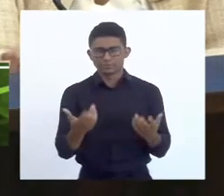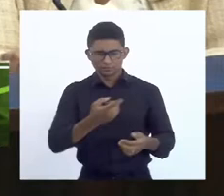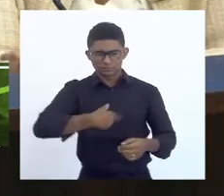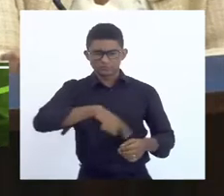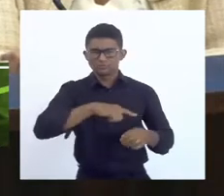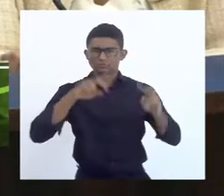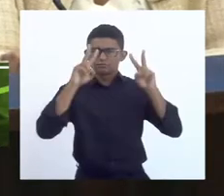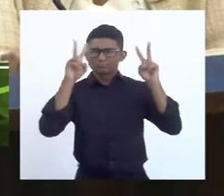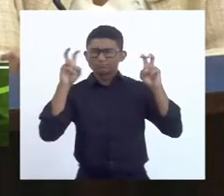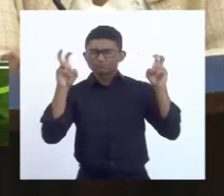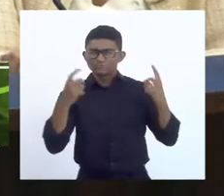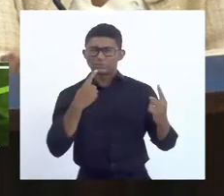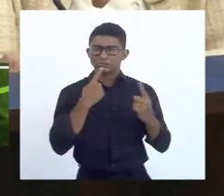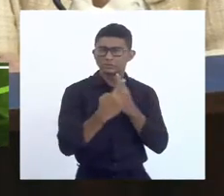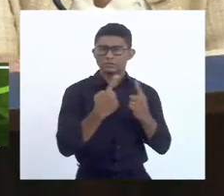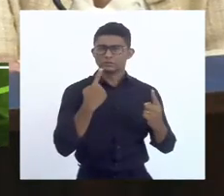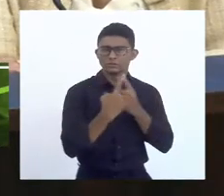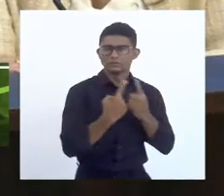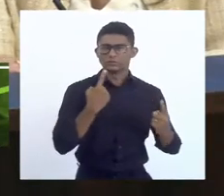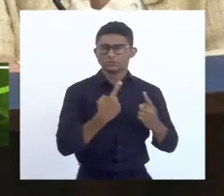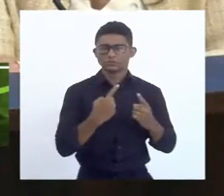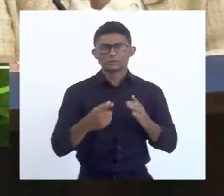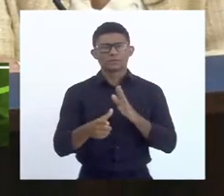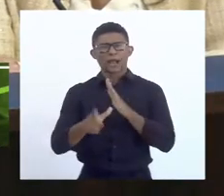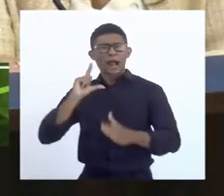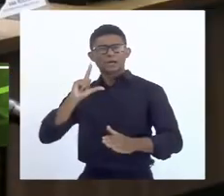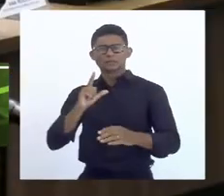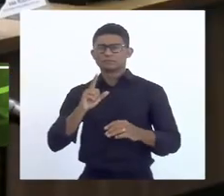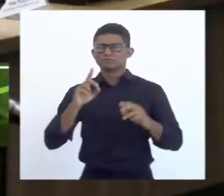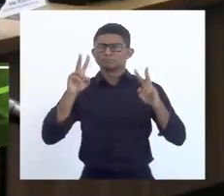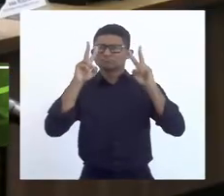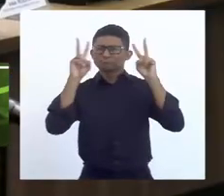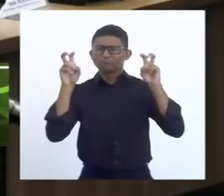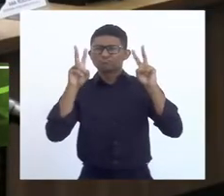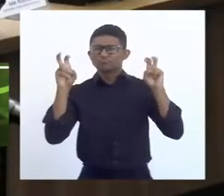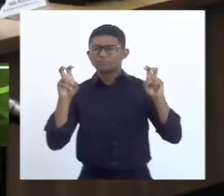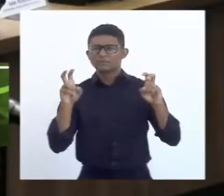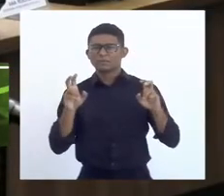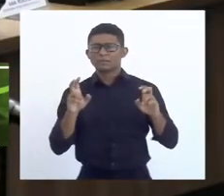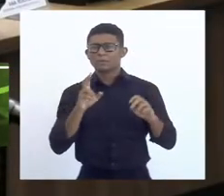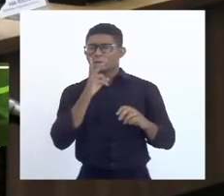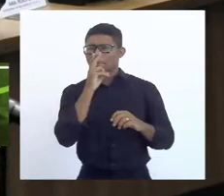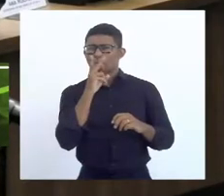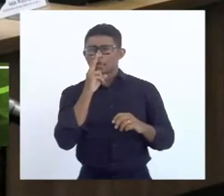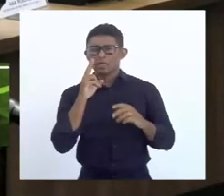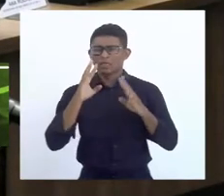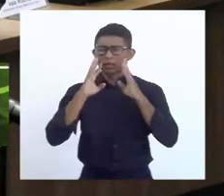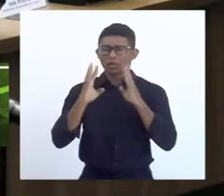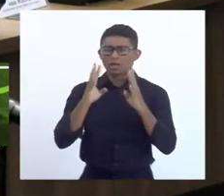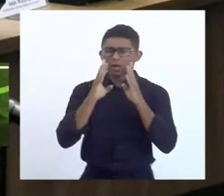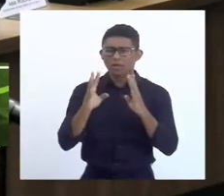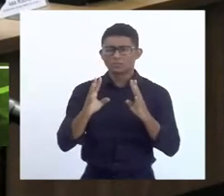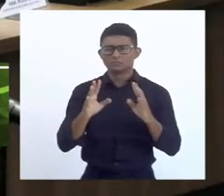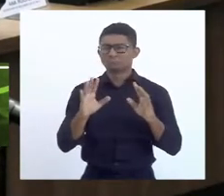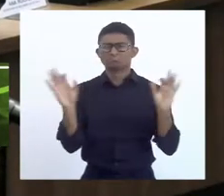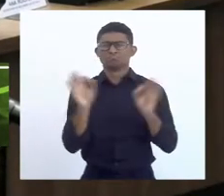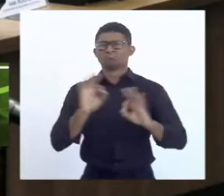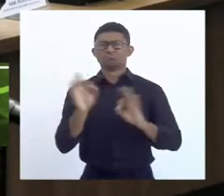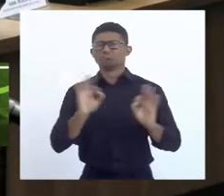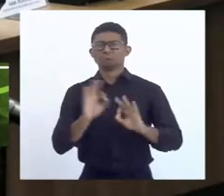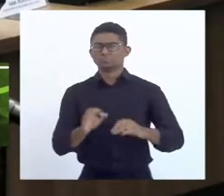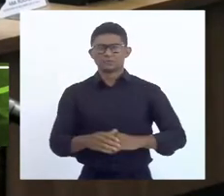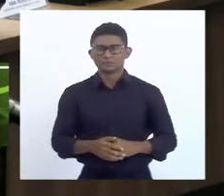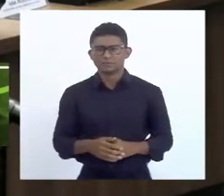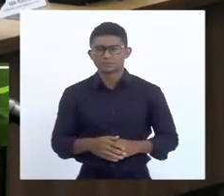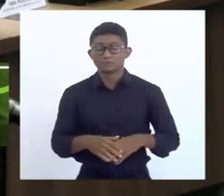tema, ele não era um tema central, né, dentro da organização.